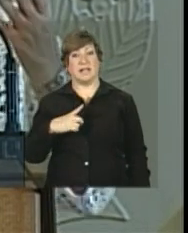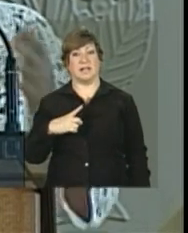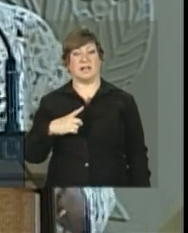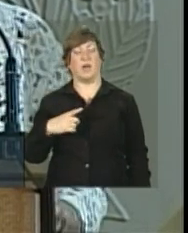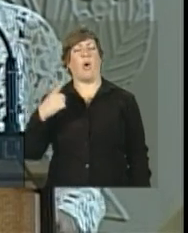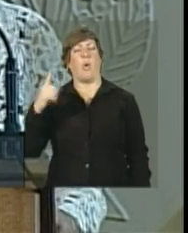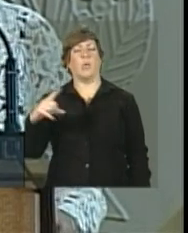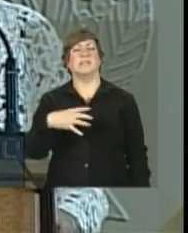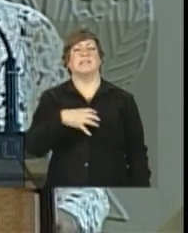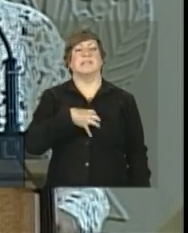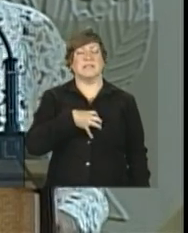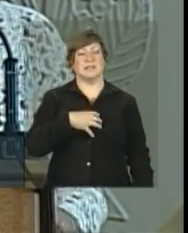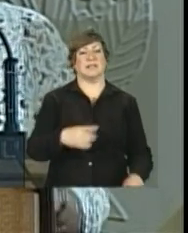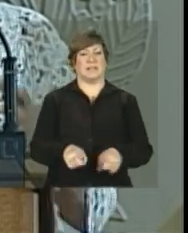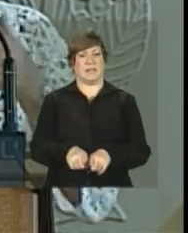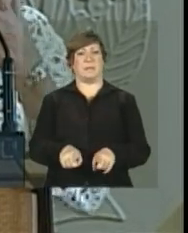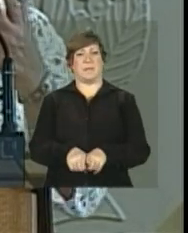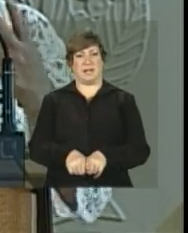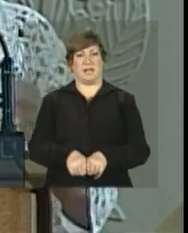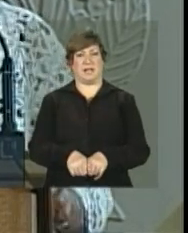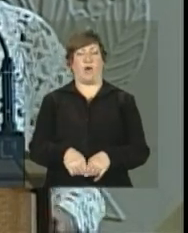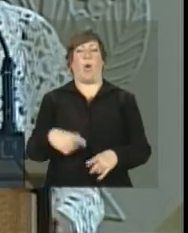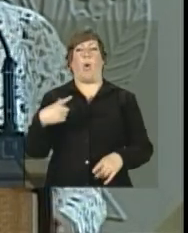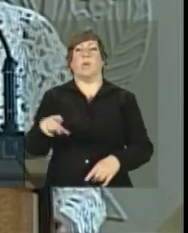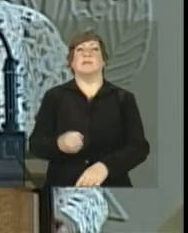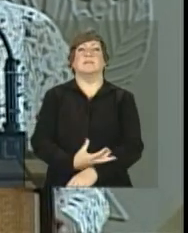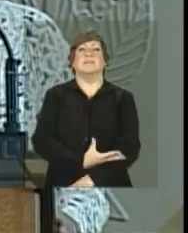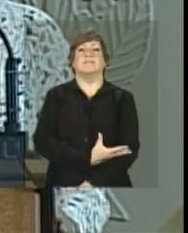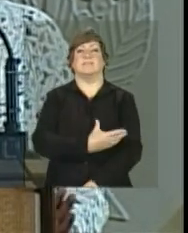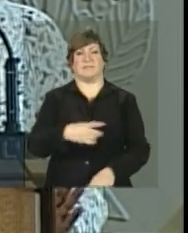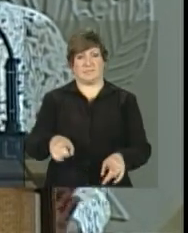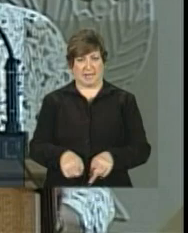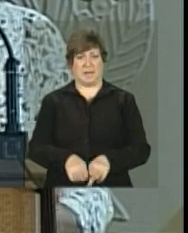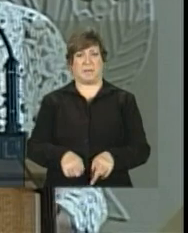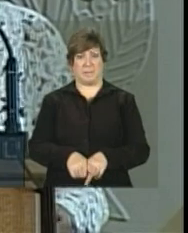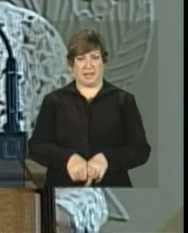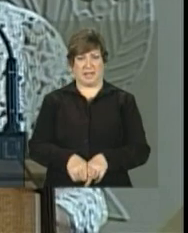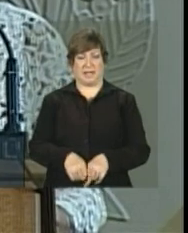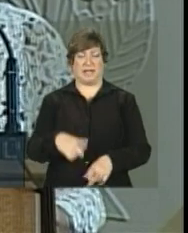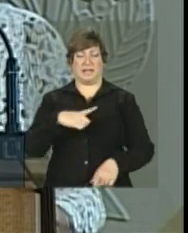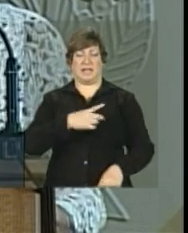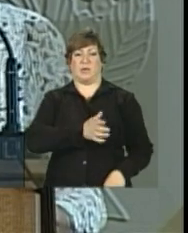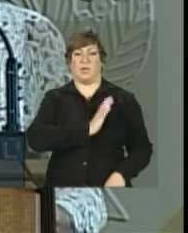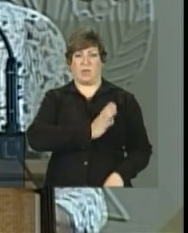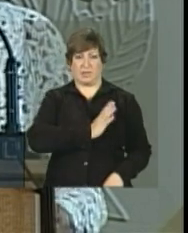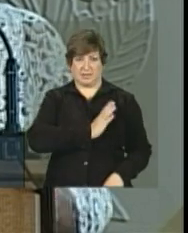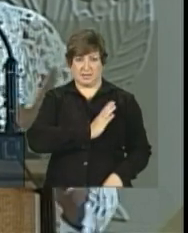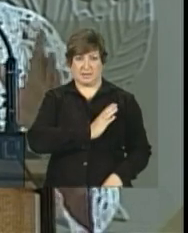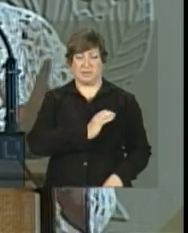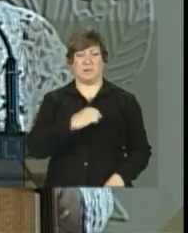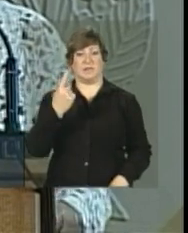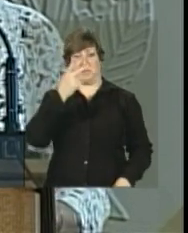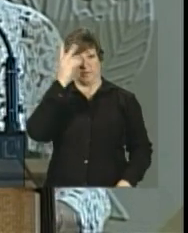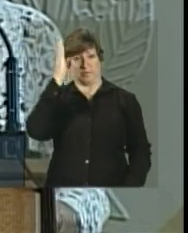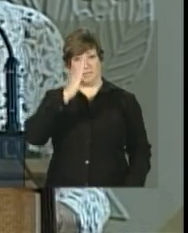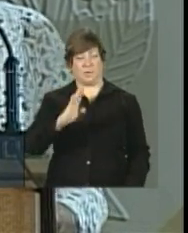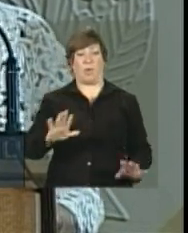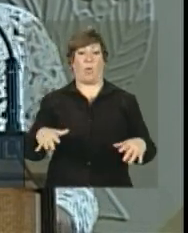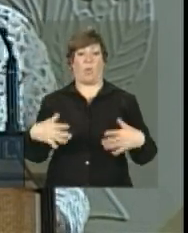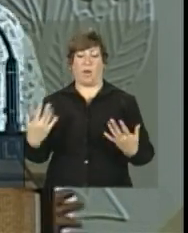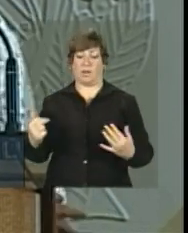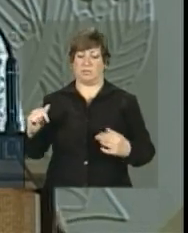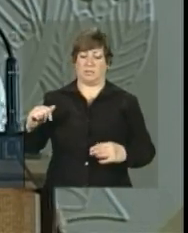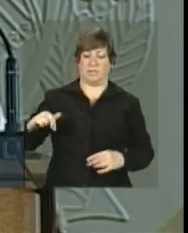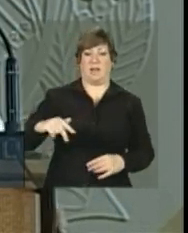outro sentimento, outra sensação que passa no coração dos brasileiros quando